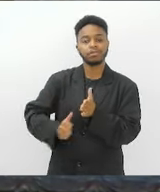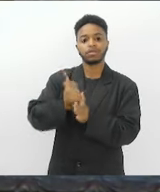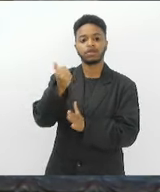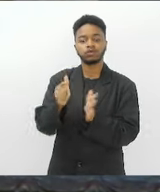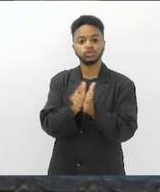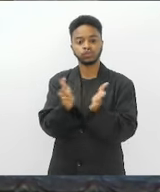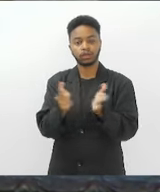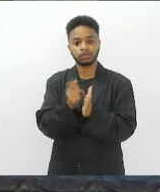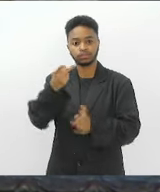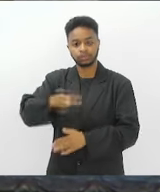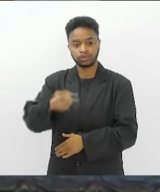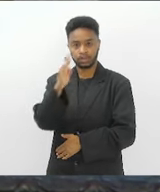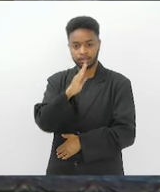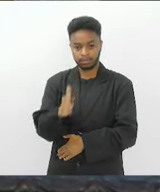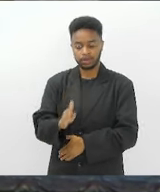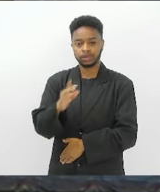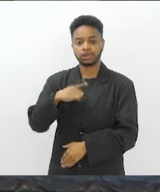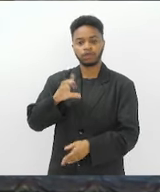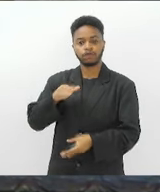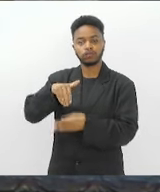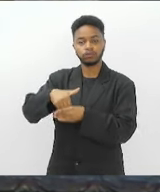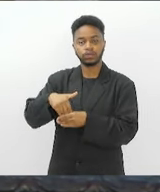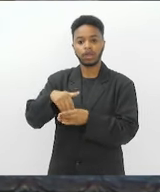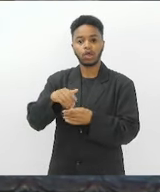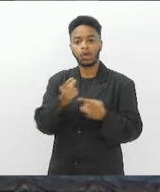fazer oposição aberta ao regime militar.